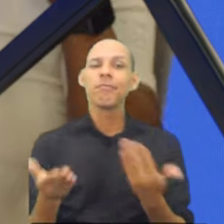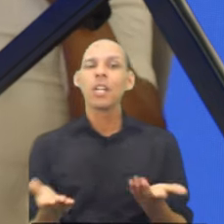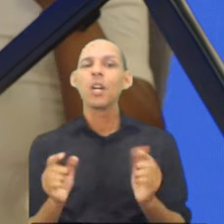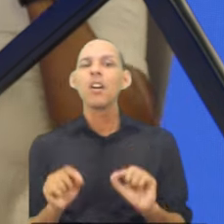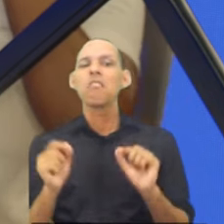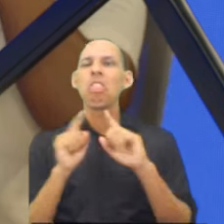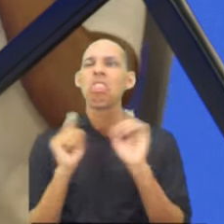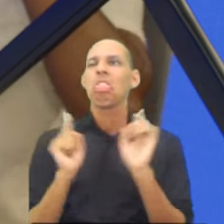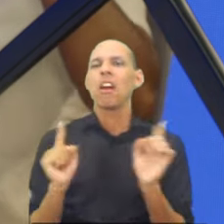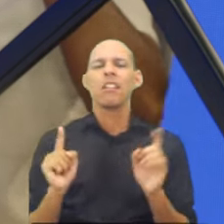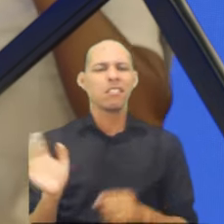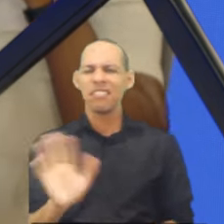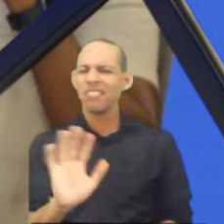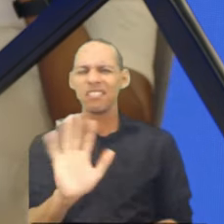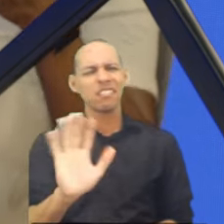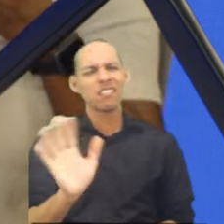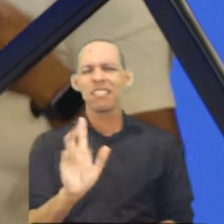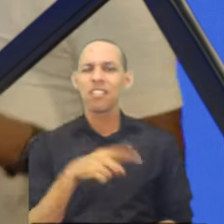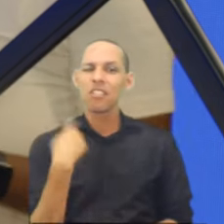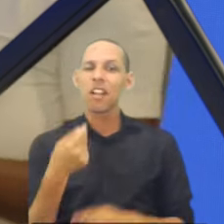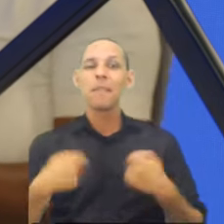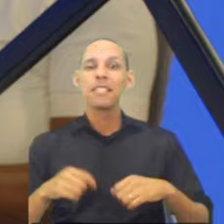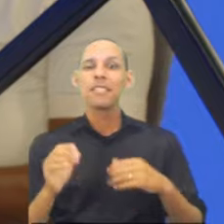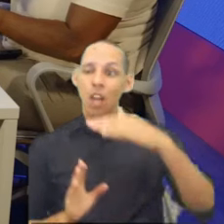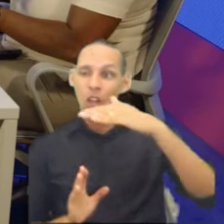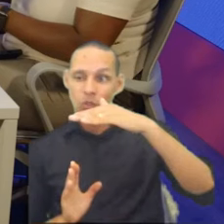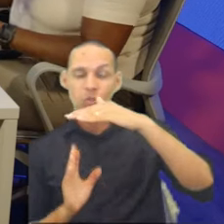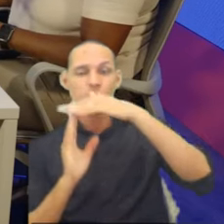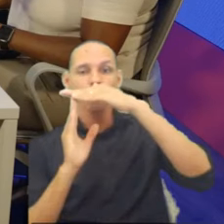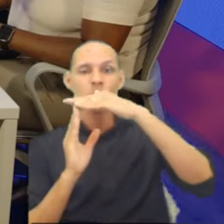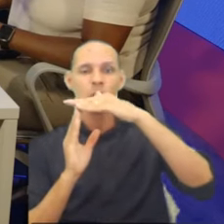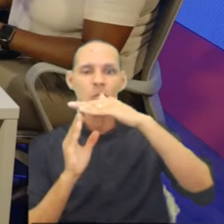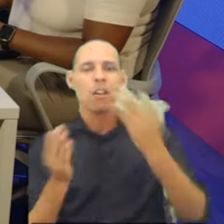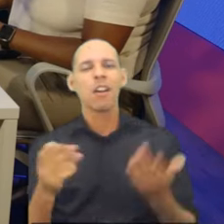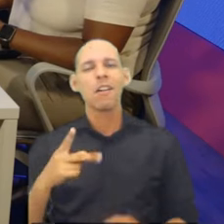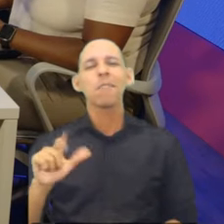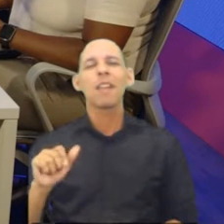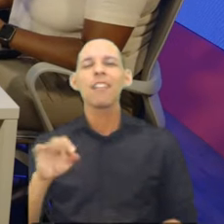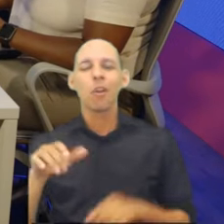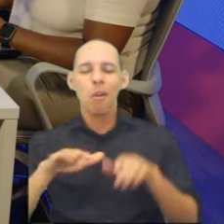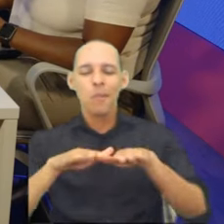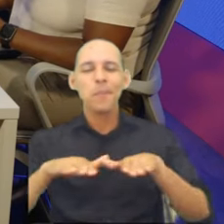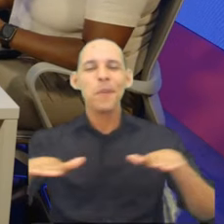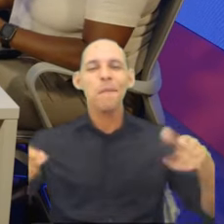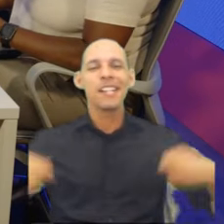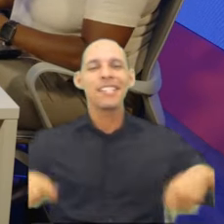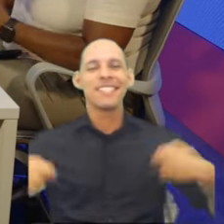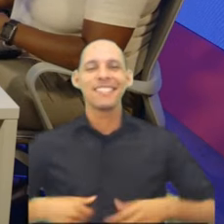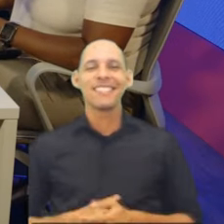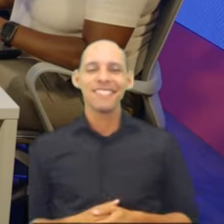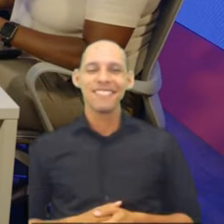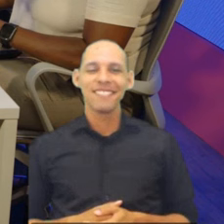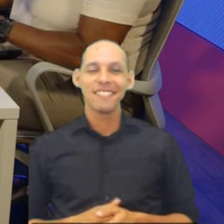depois fica todo mundo reclamando porque tem assistência não então o topo tem que ser platô sabe Carol eu acho que esse é